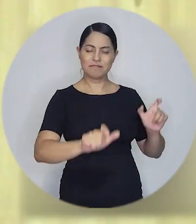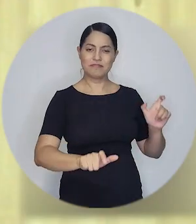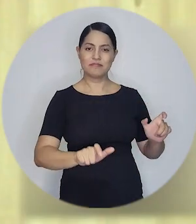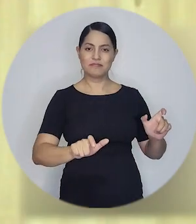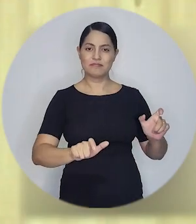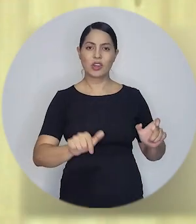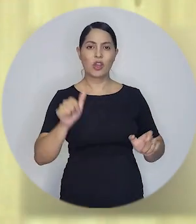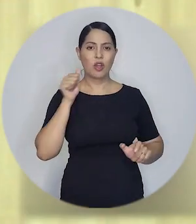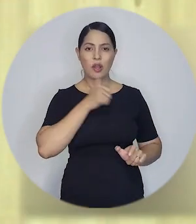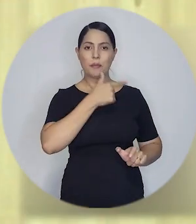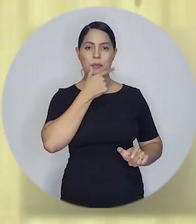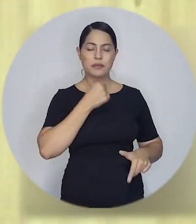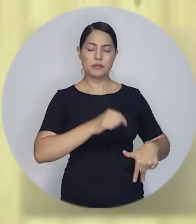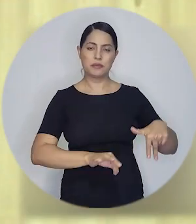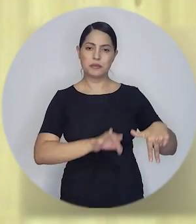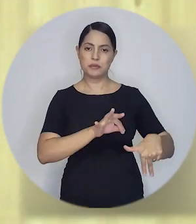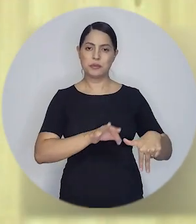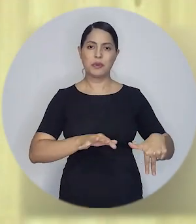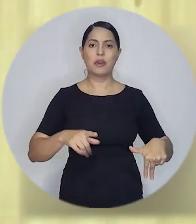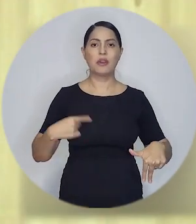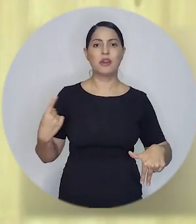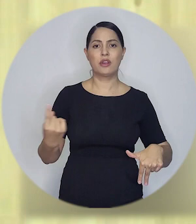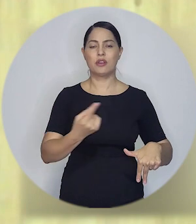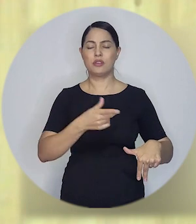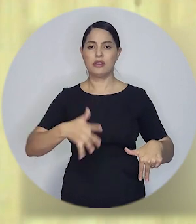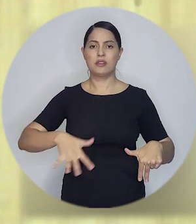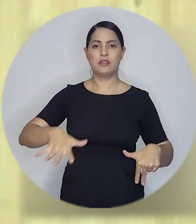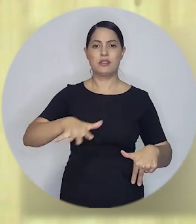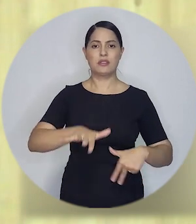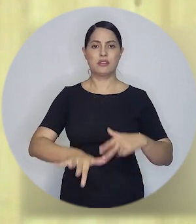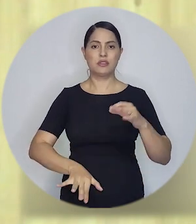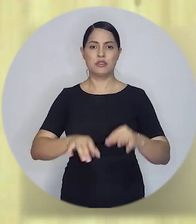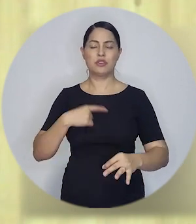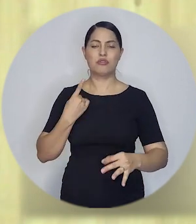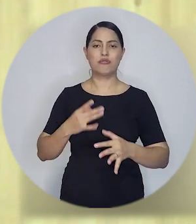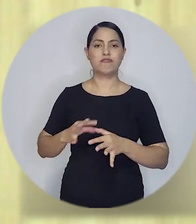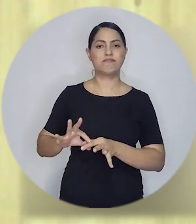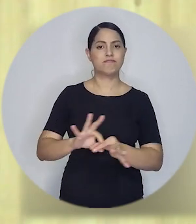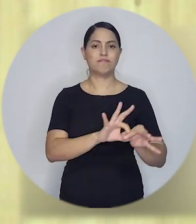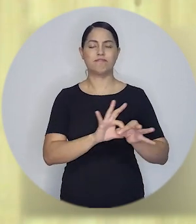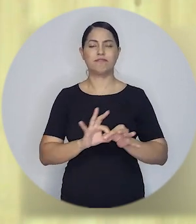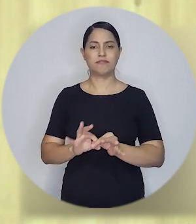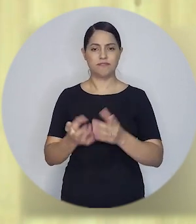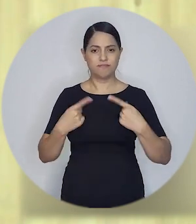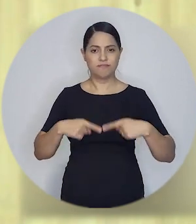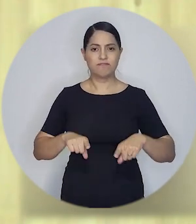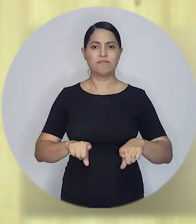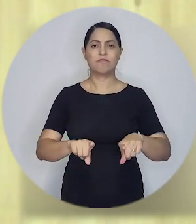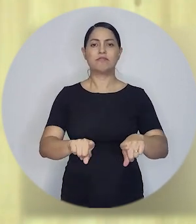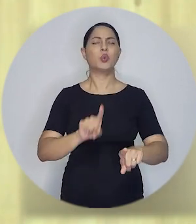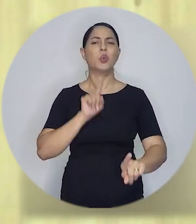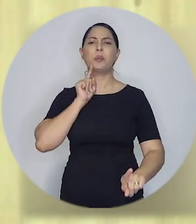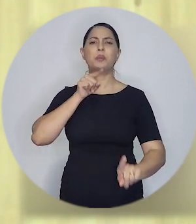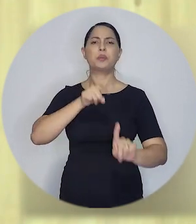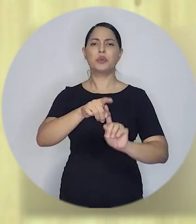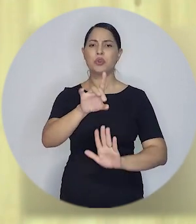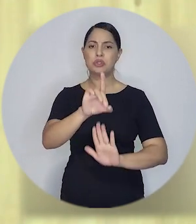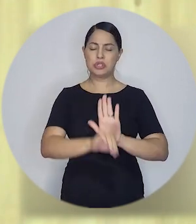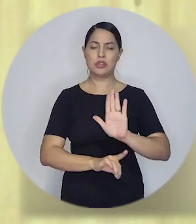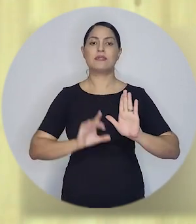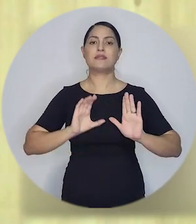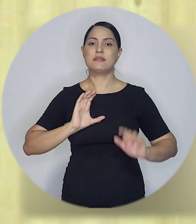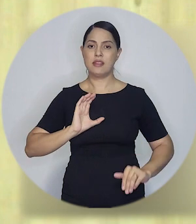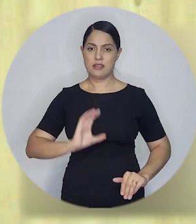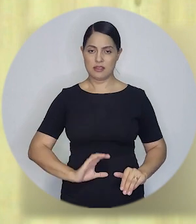estimadas magistradas e demais membros do sistema de justiça, nós seguimos alinhados. Caminhamos juntos na busca pela